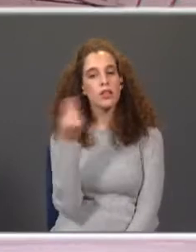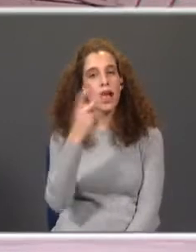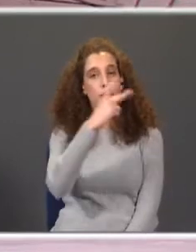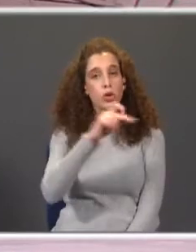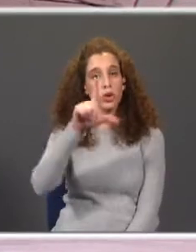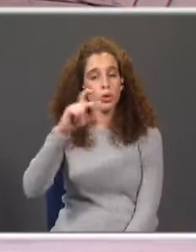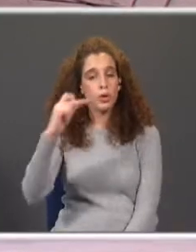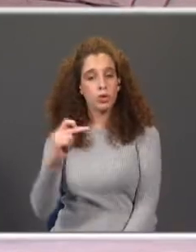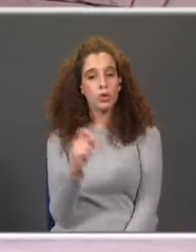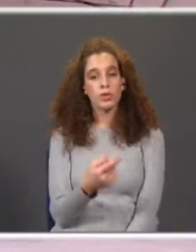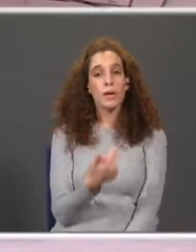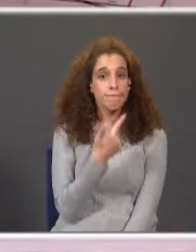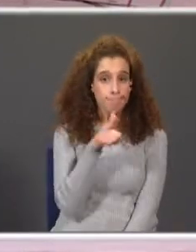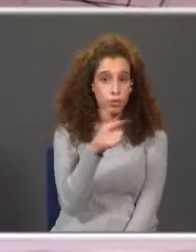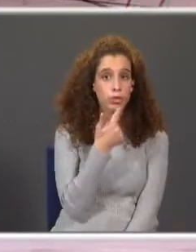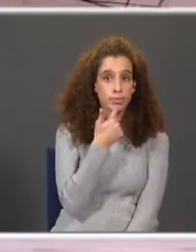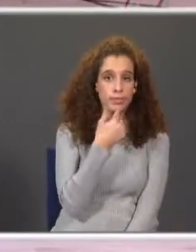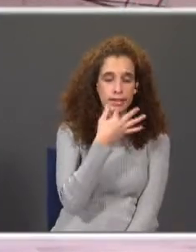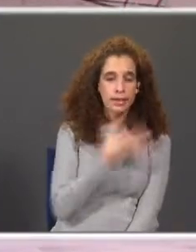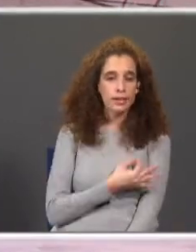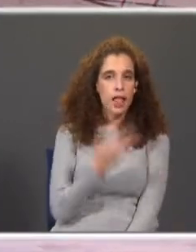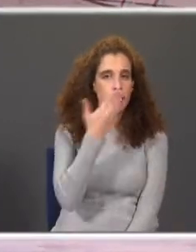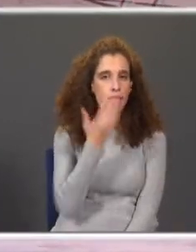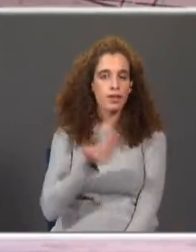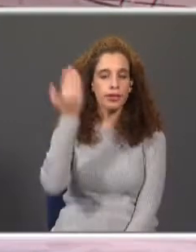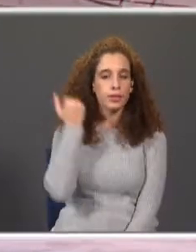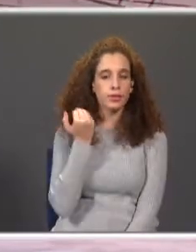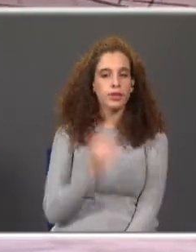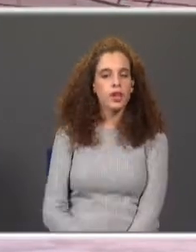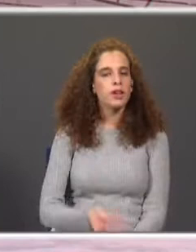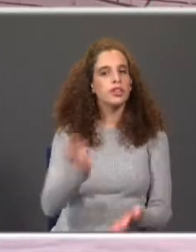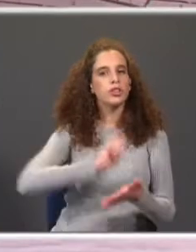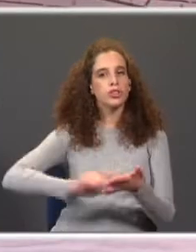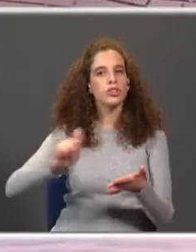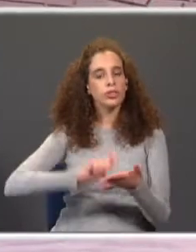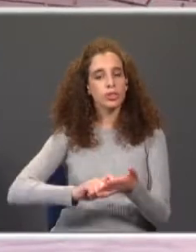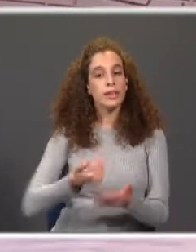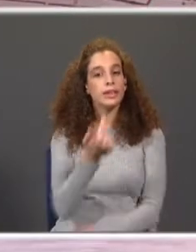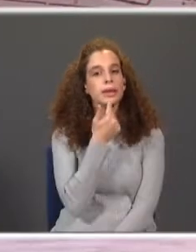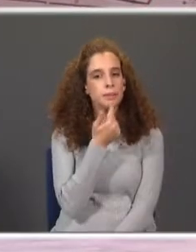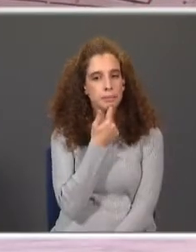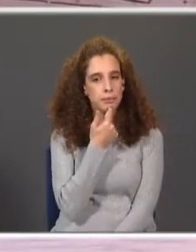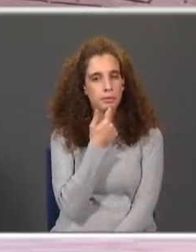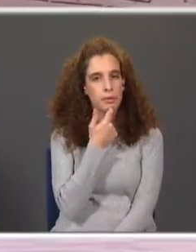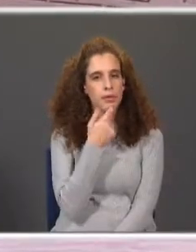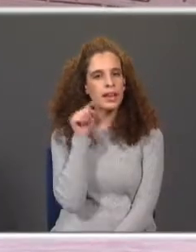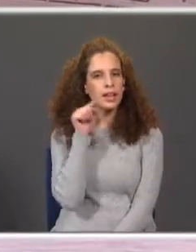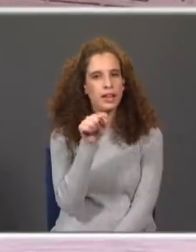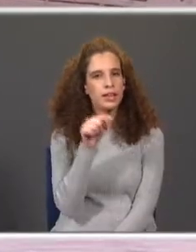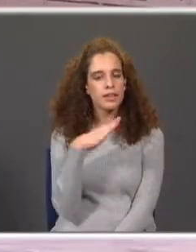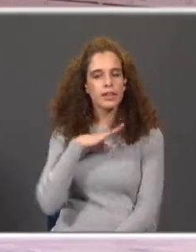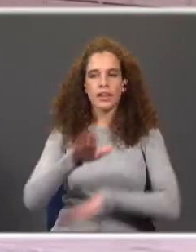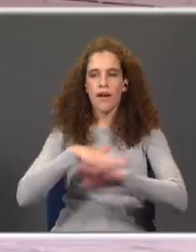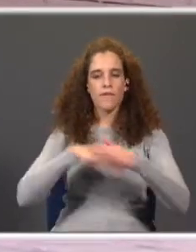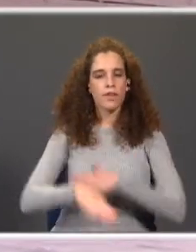Lobo Antunes, como já percebeste também nos blocos anteriores, escrevia e percebeu desde muito cedo que era isso que queria fazer